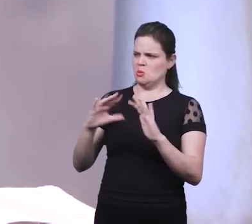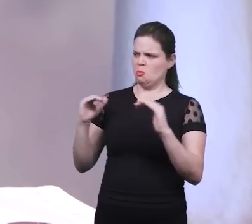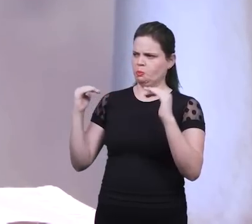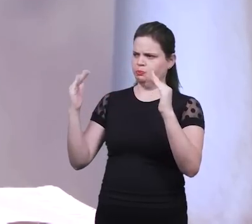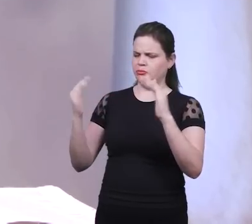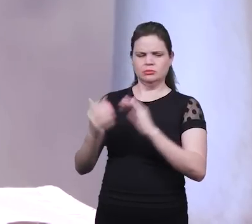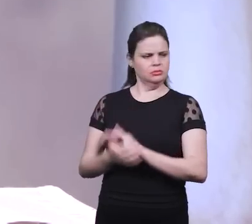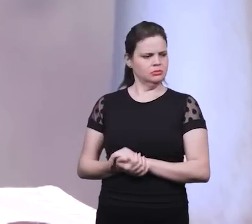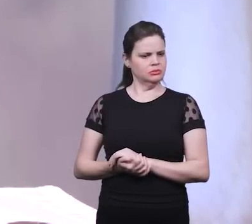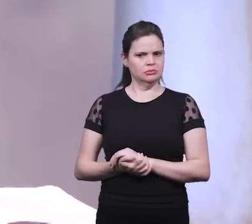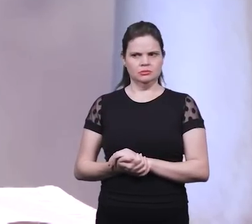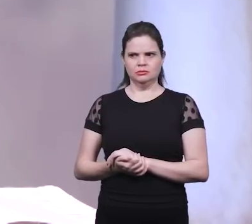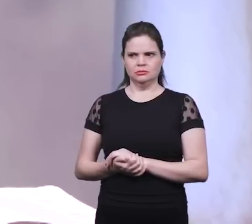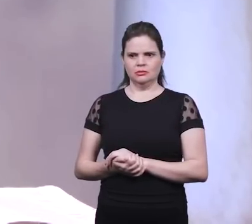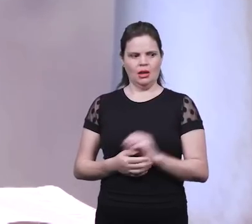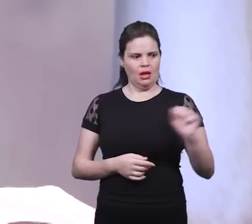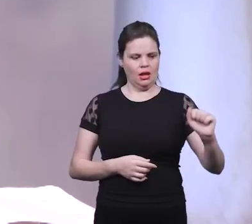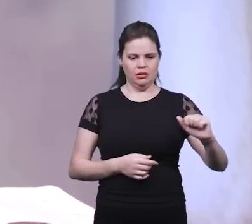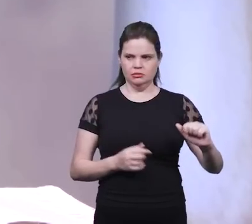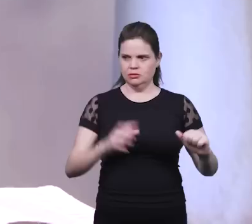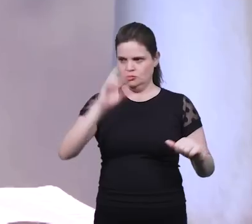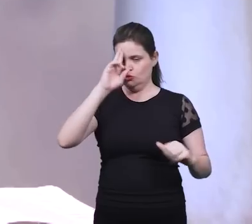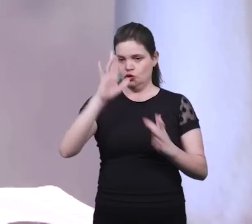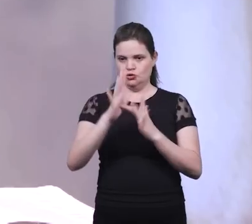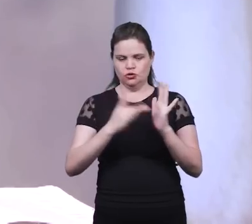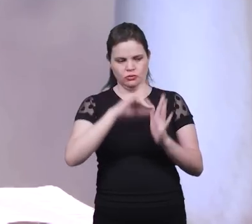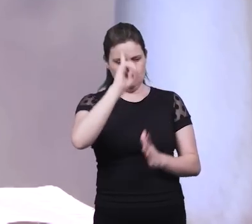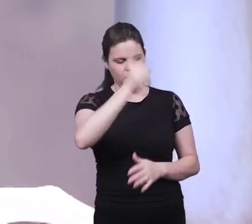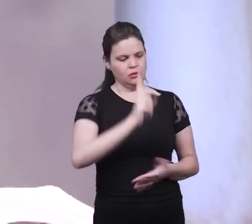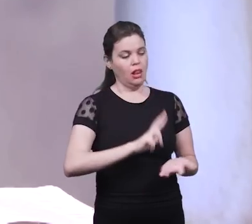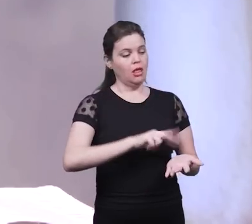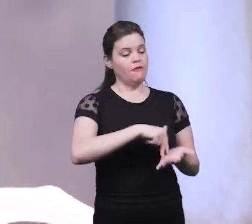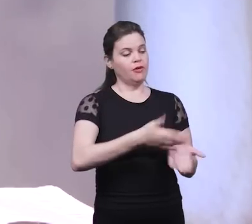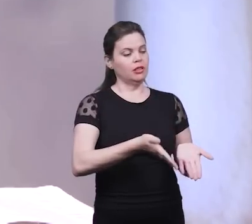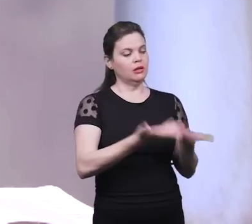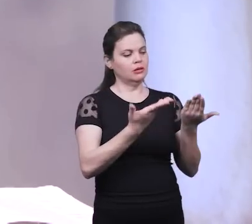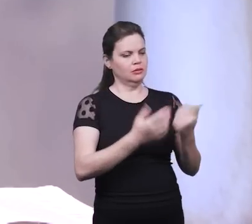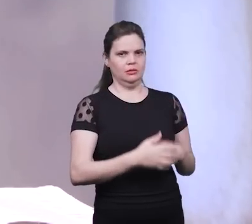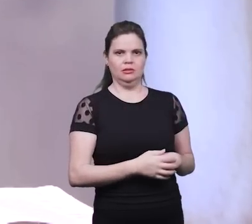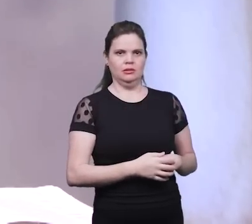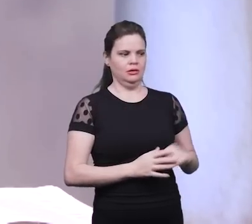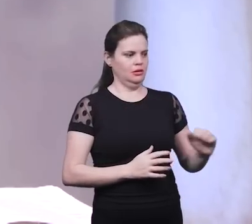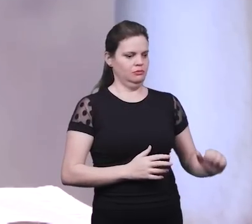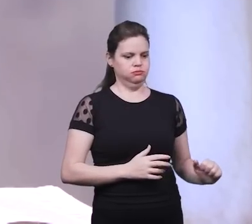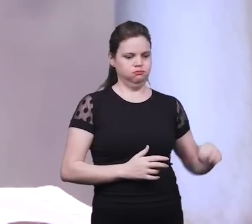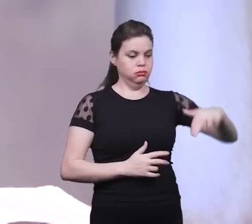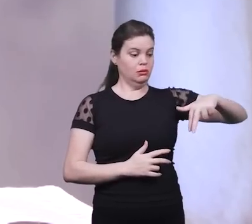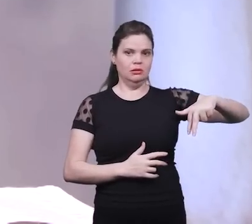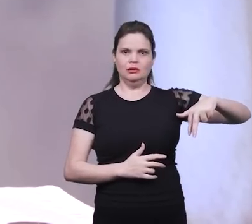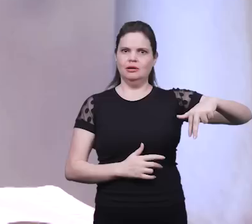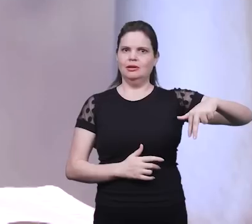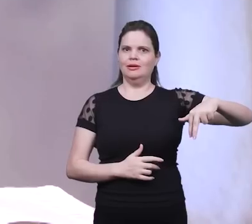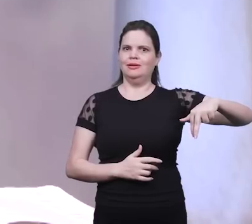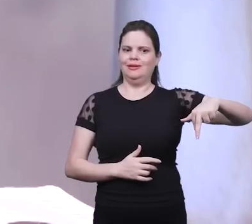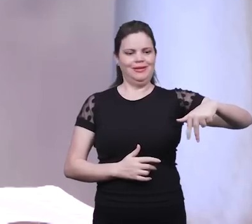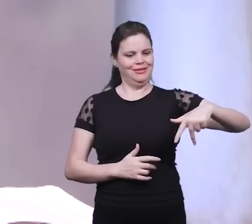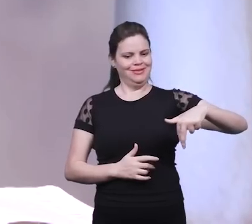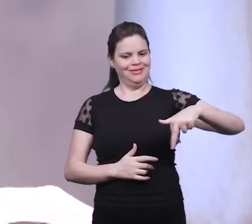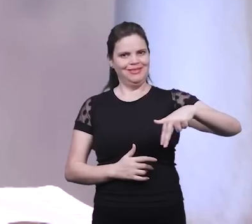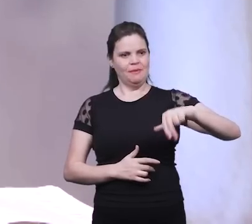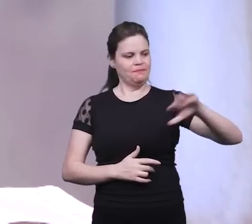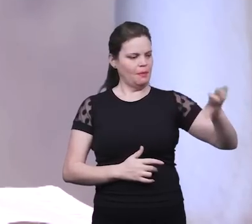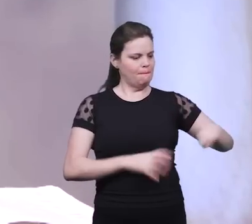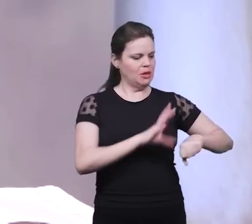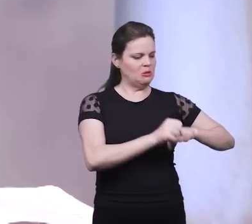levantou, tomou a sua cama e andou. Jesus estava agora, não dependia do tanque